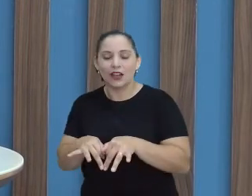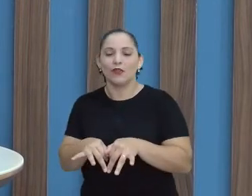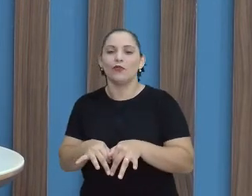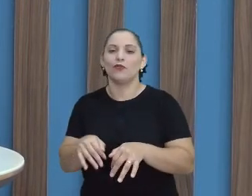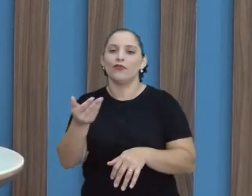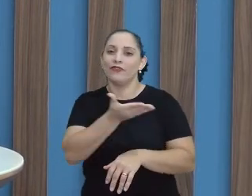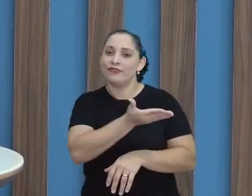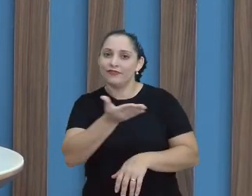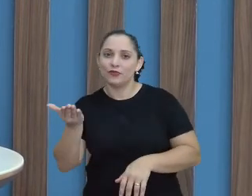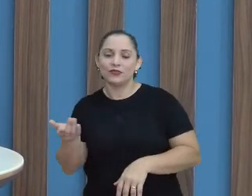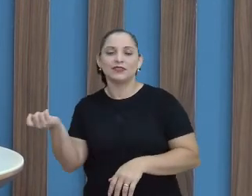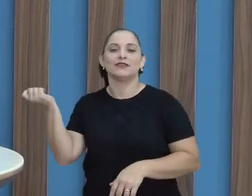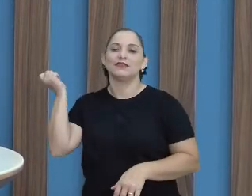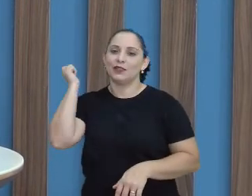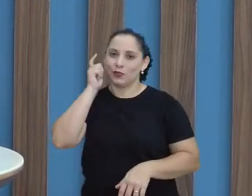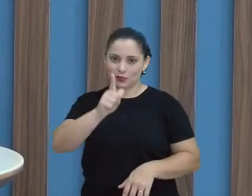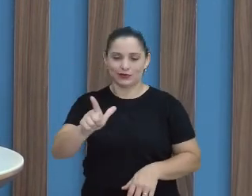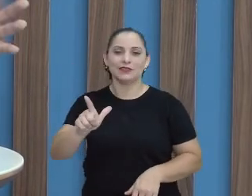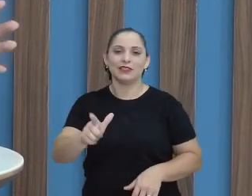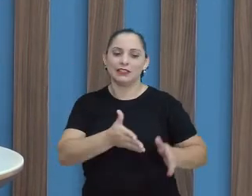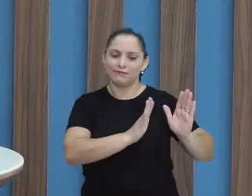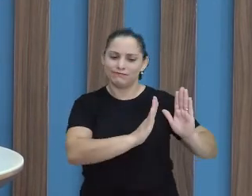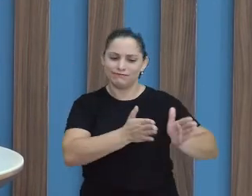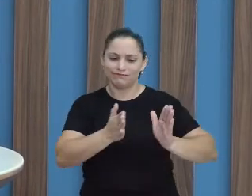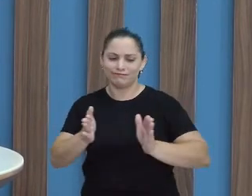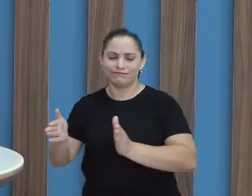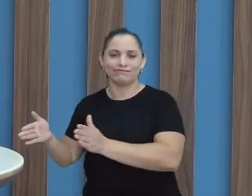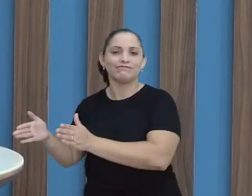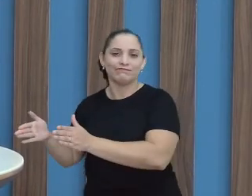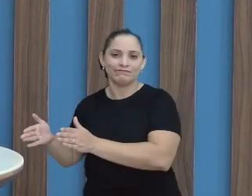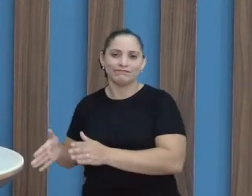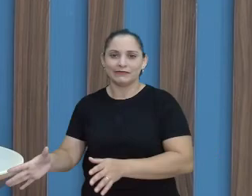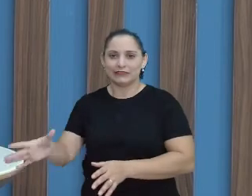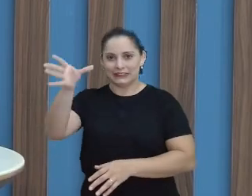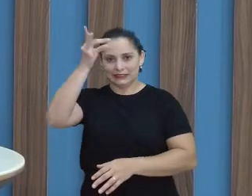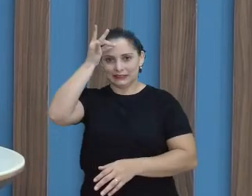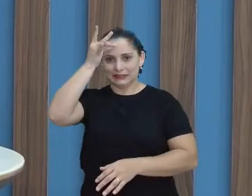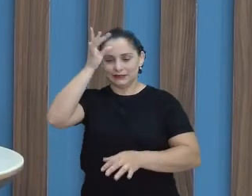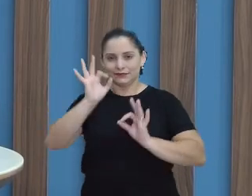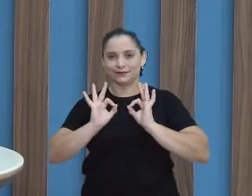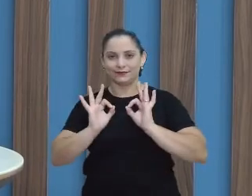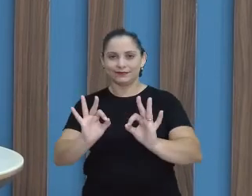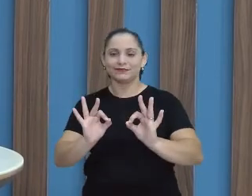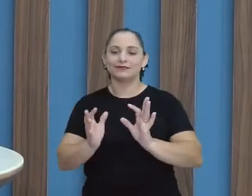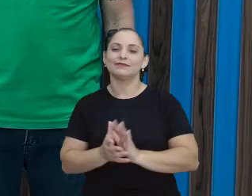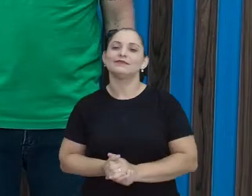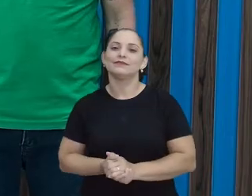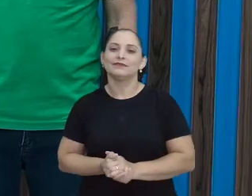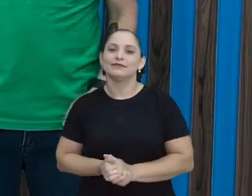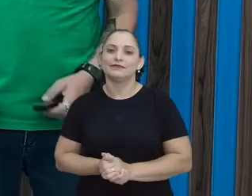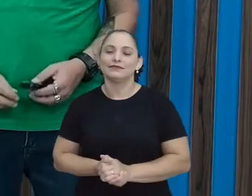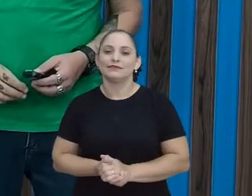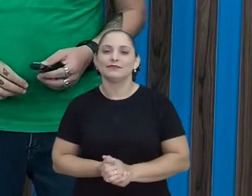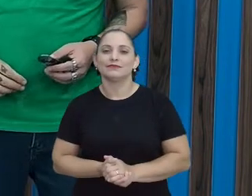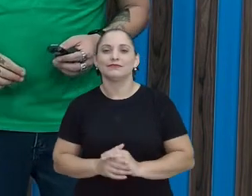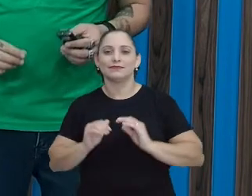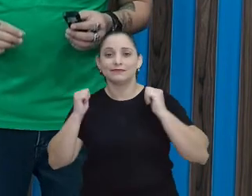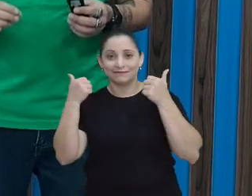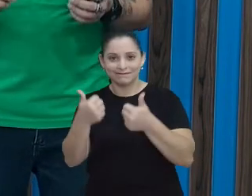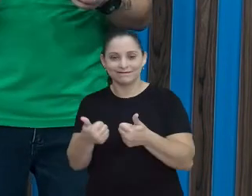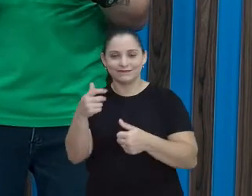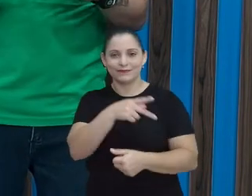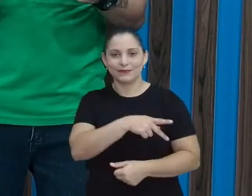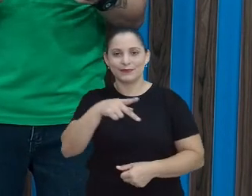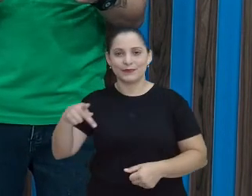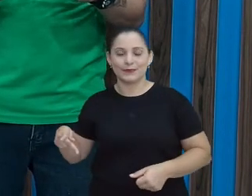né, o processo, né, de ensino e aprendizado seja concluído com sucesso, tá bom? Valeu, Pedro.